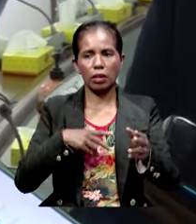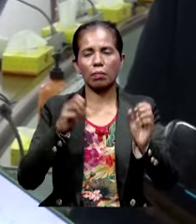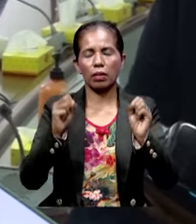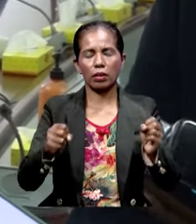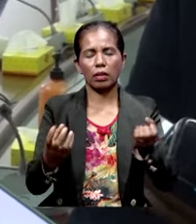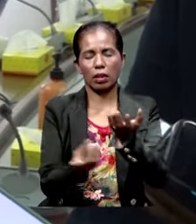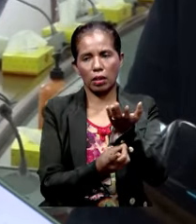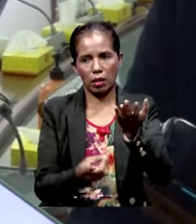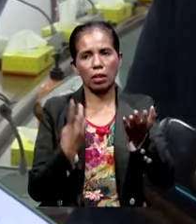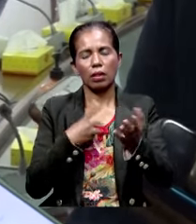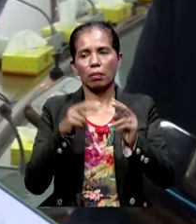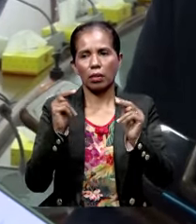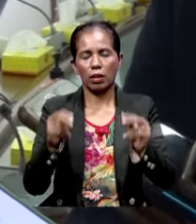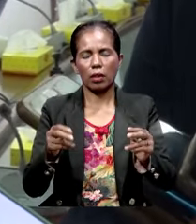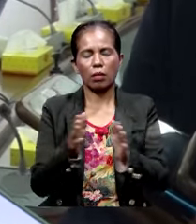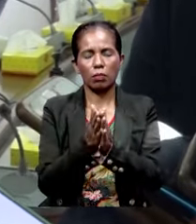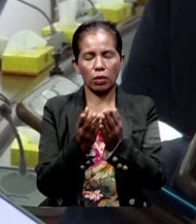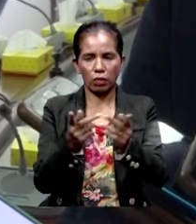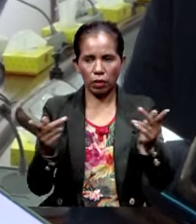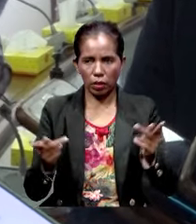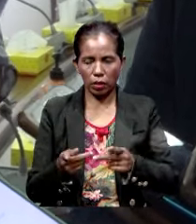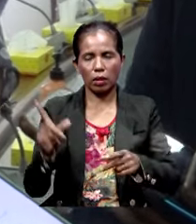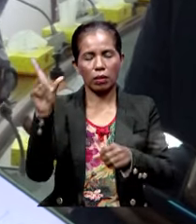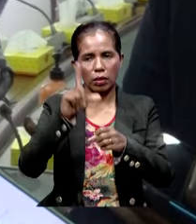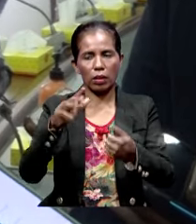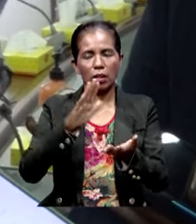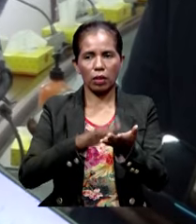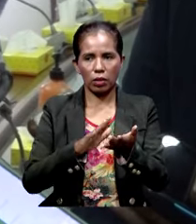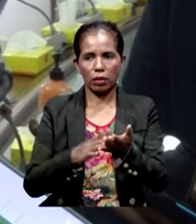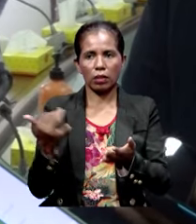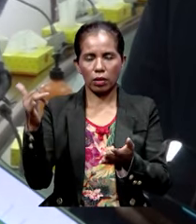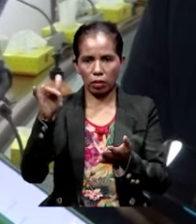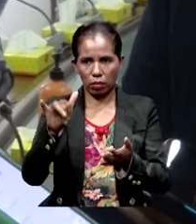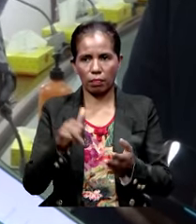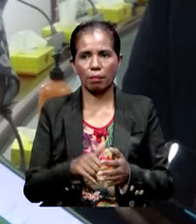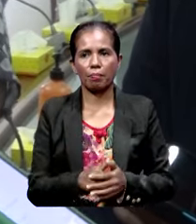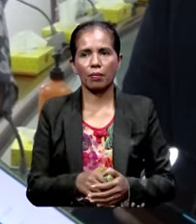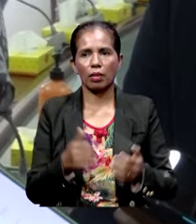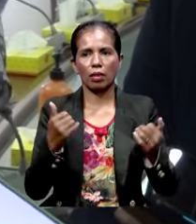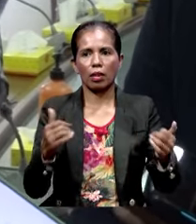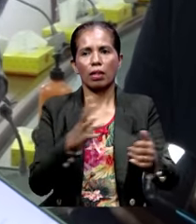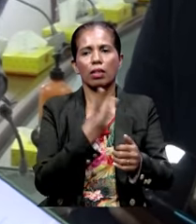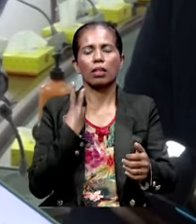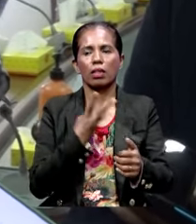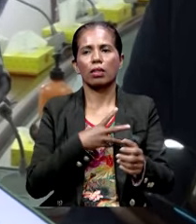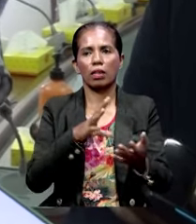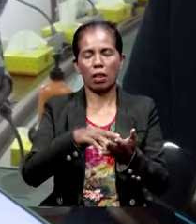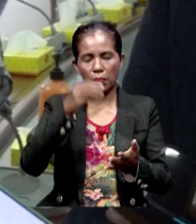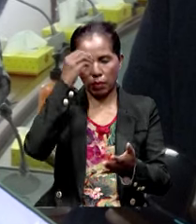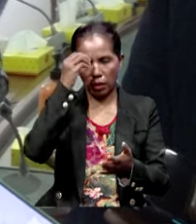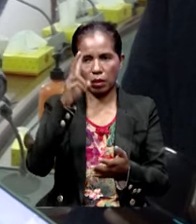cozinha, ita precisa biblioteca ou laboratório para a escola central, será. E da né, conceito, né, se aplica aí